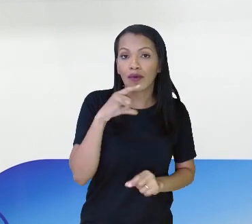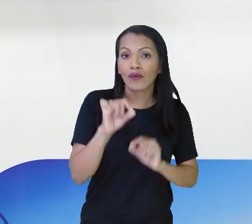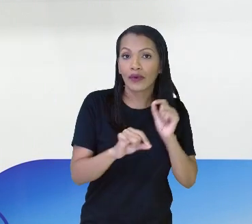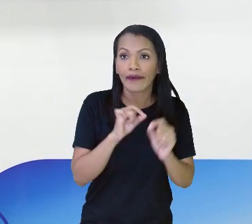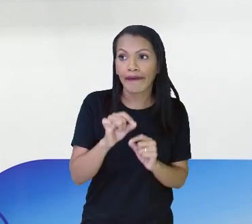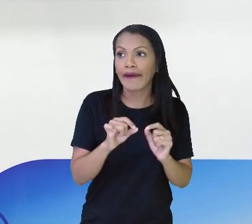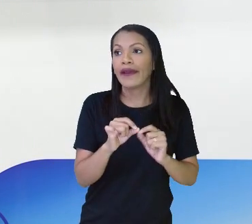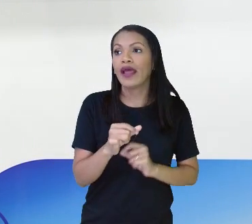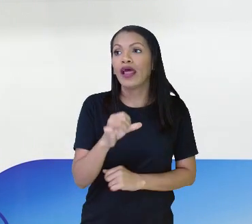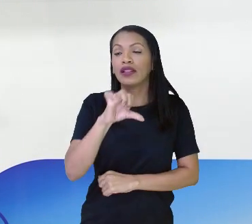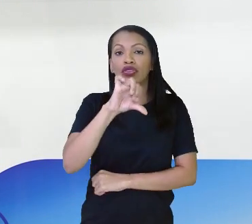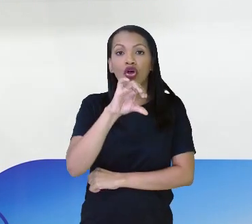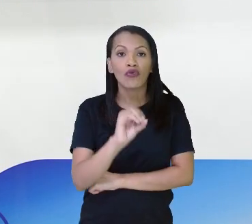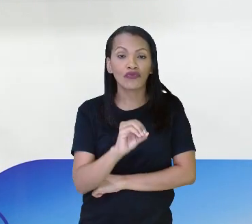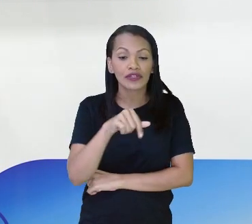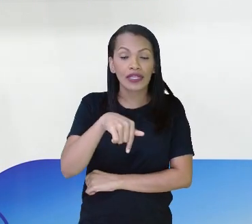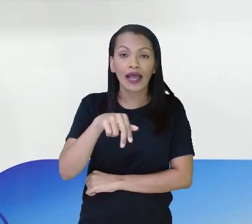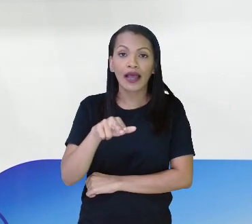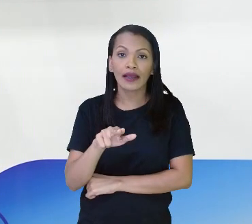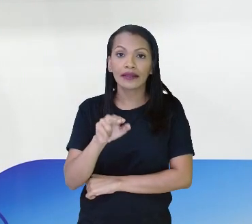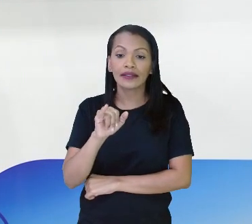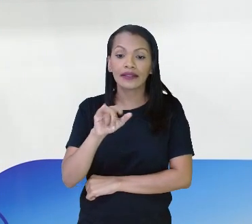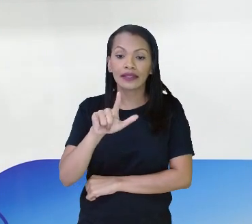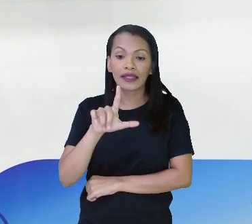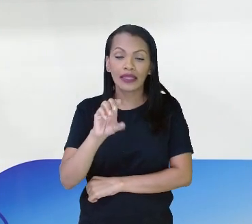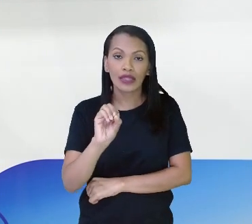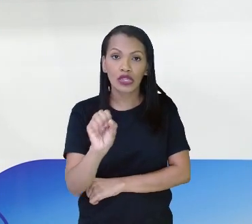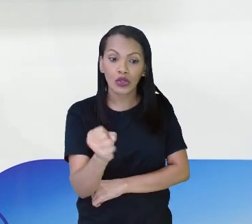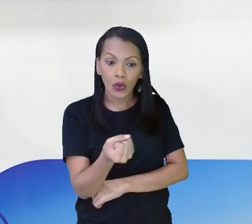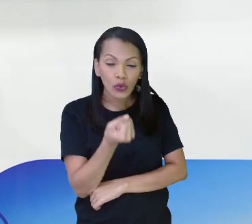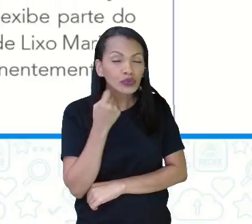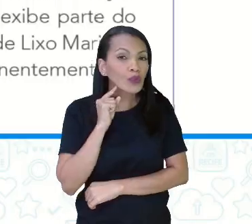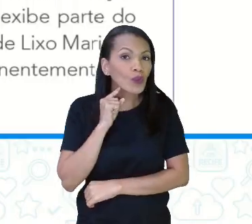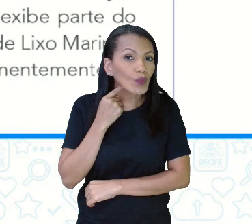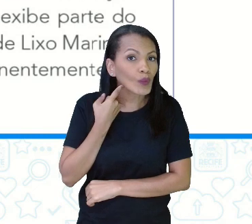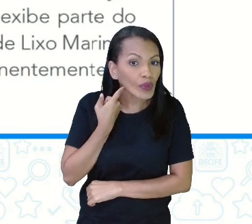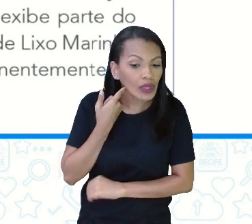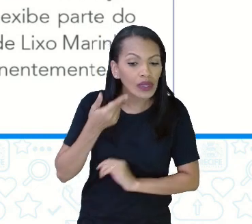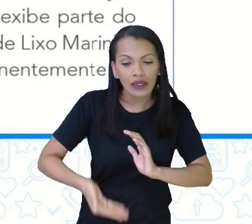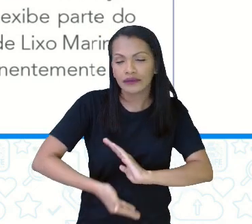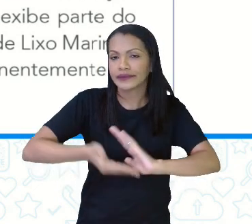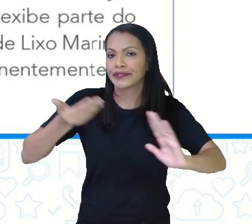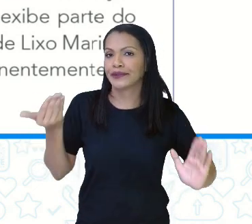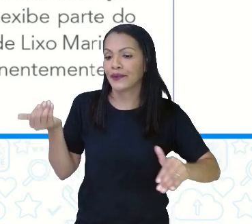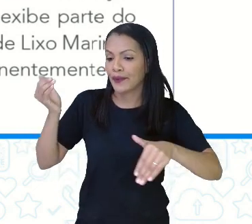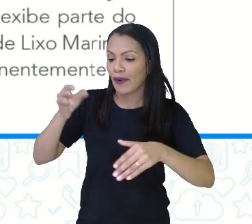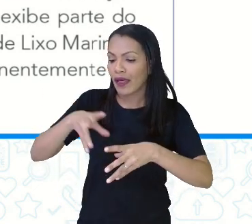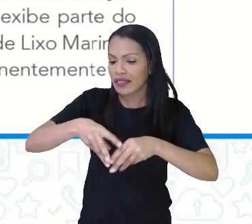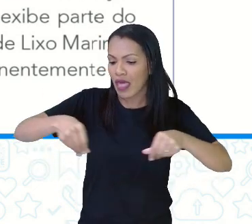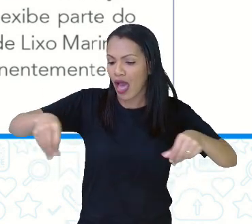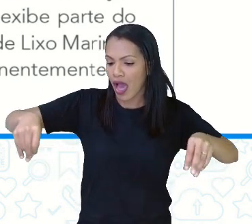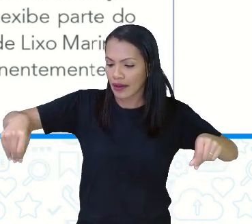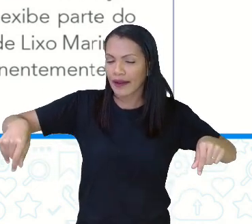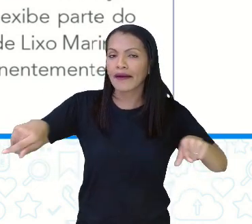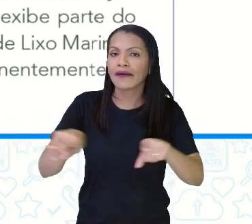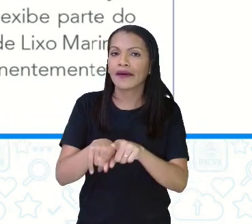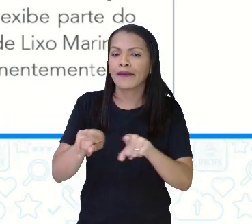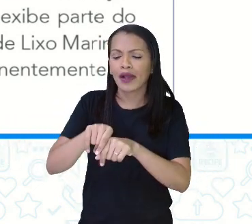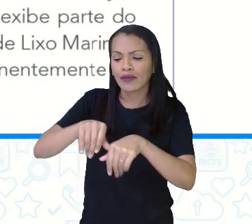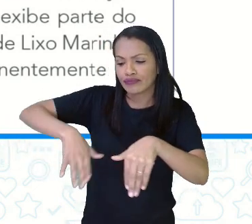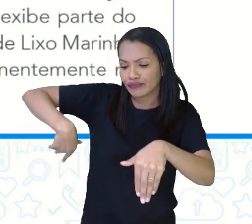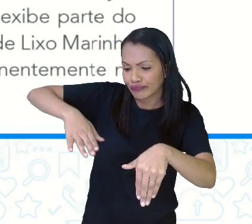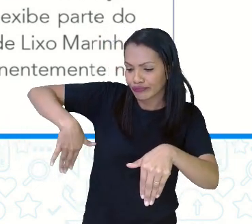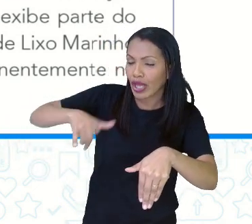lixo retirado das praias e do mar. Vamos ler a notícia? Então, depois que a gente lê, nós vamos trabalhar um